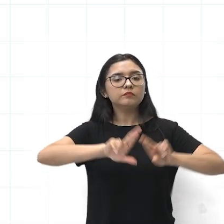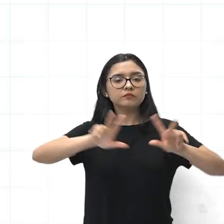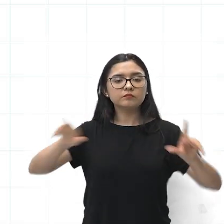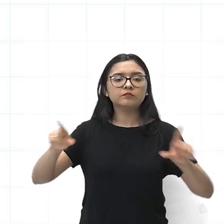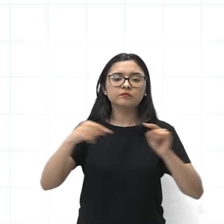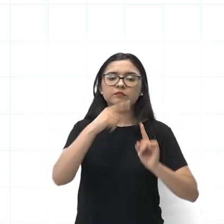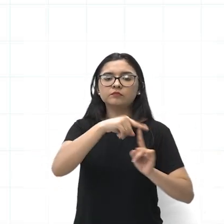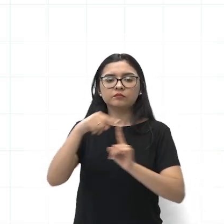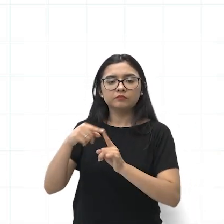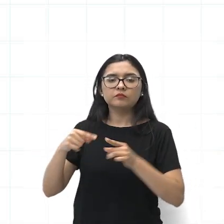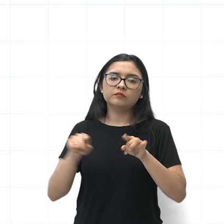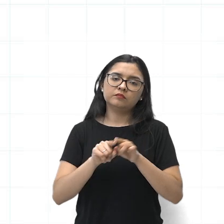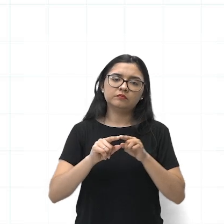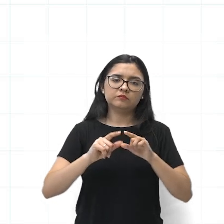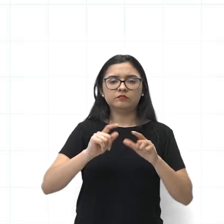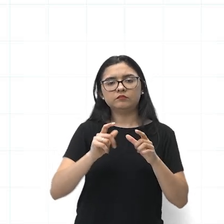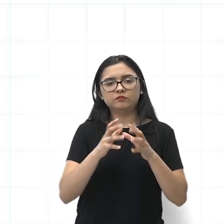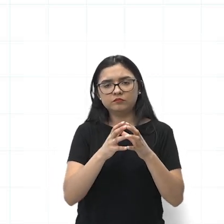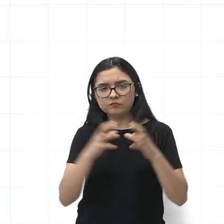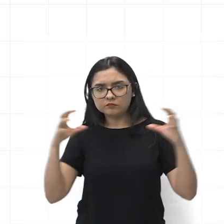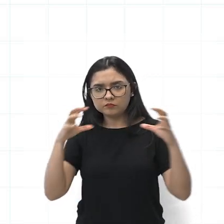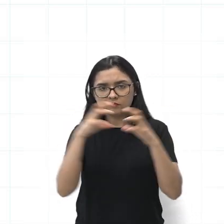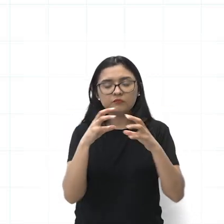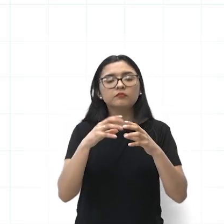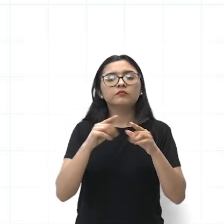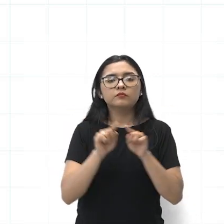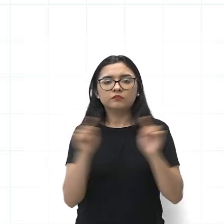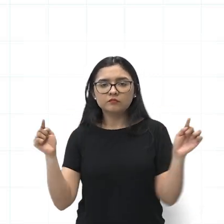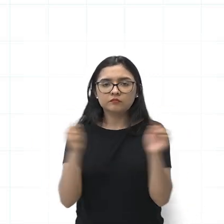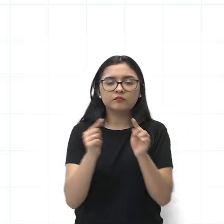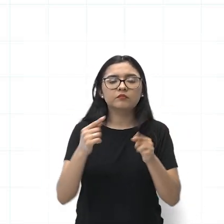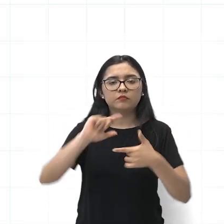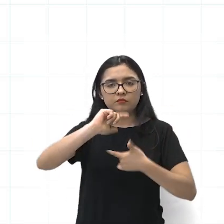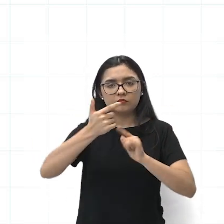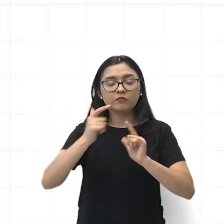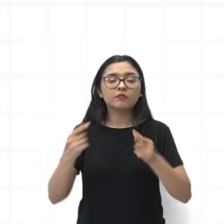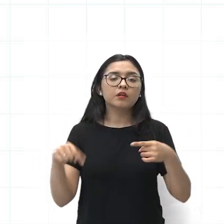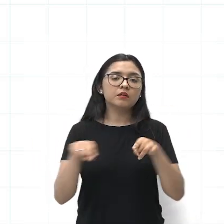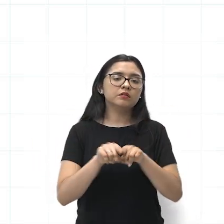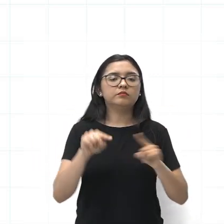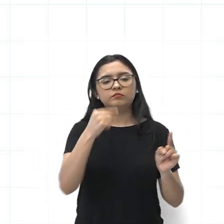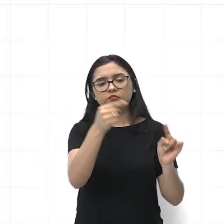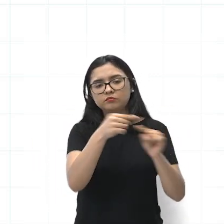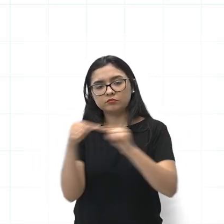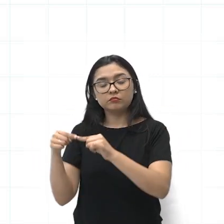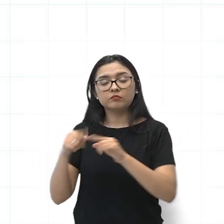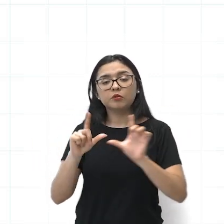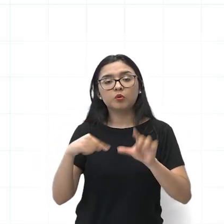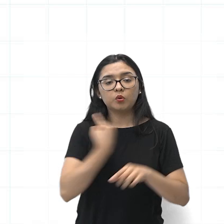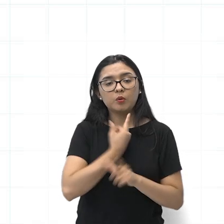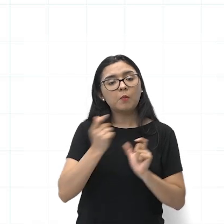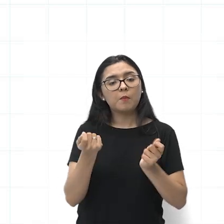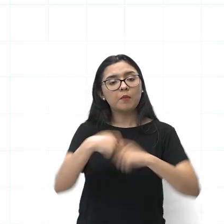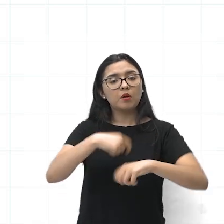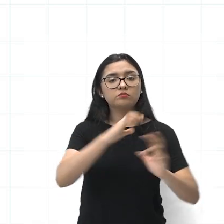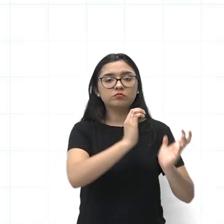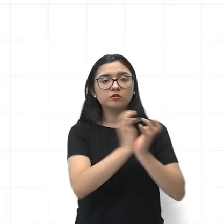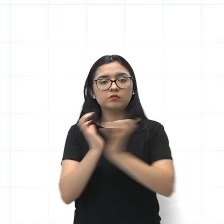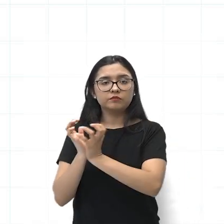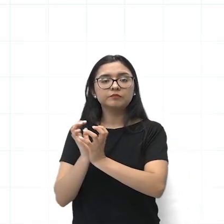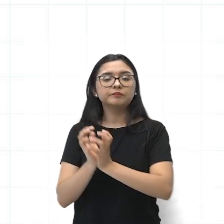diferentes formatos e tamanhos. E de acordo com suas formas, nós podemos